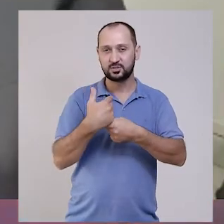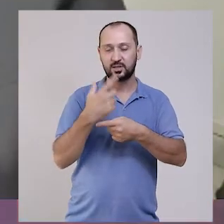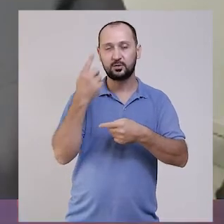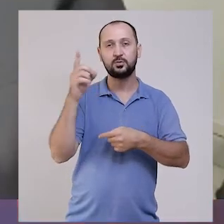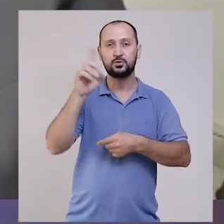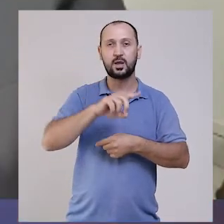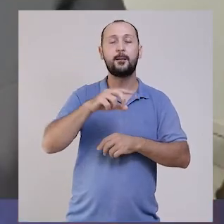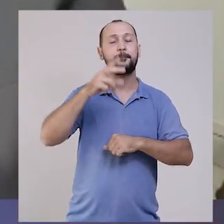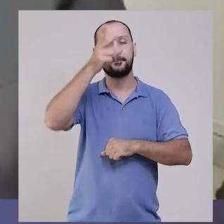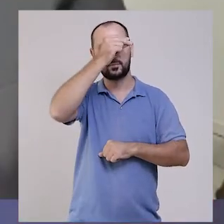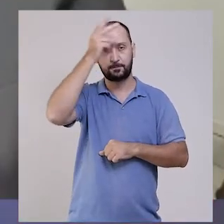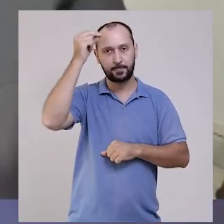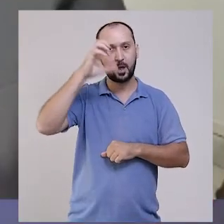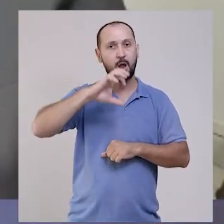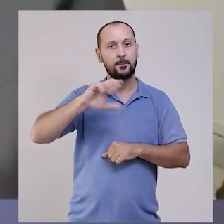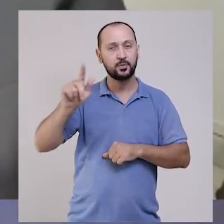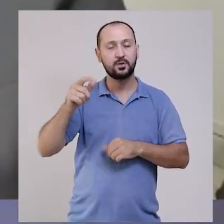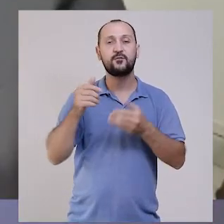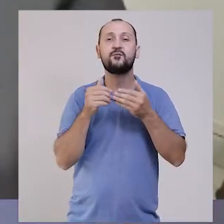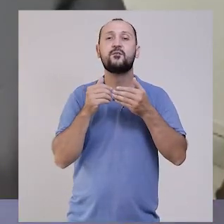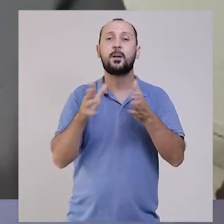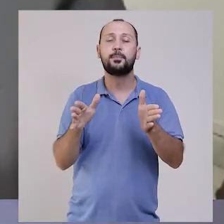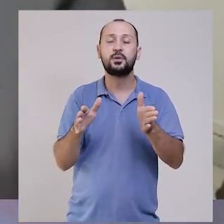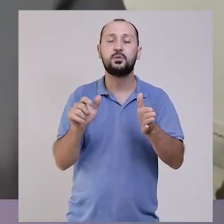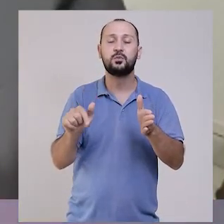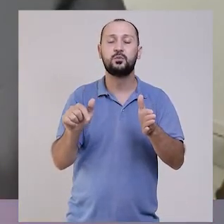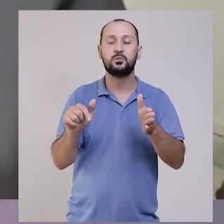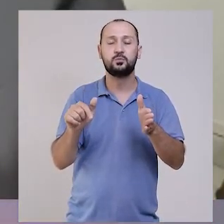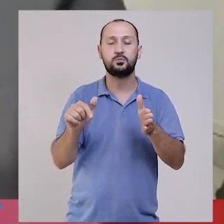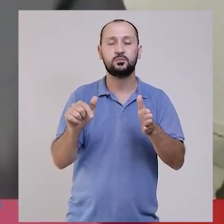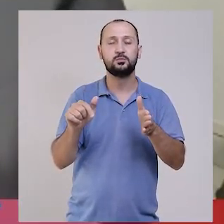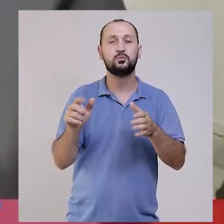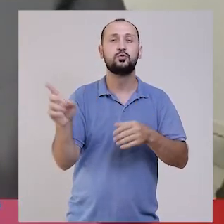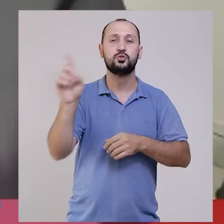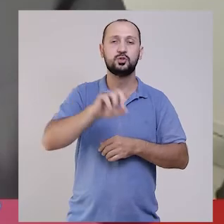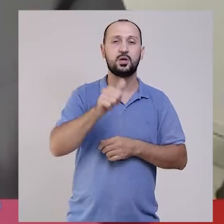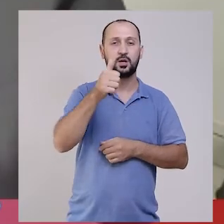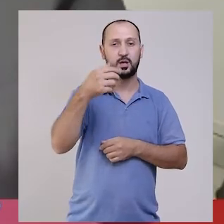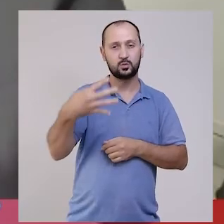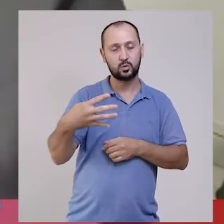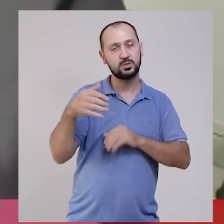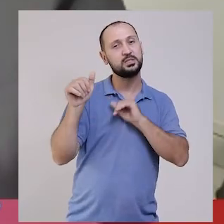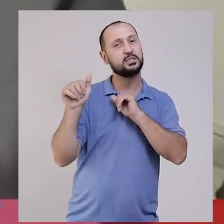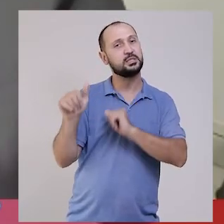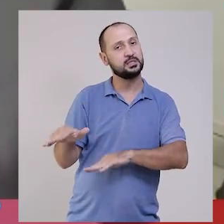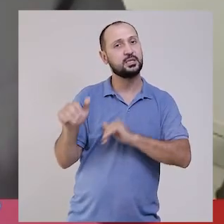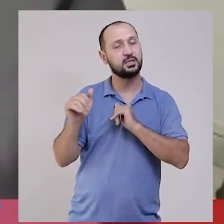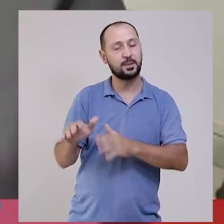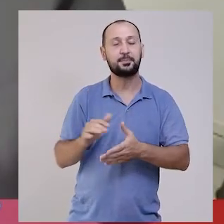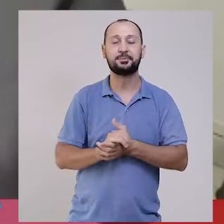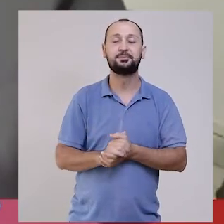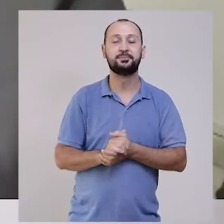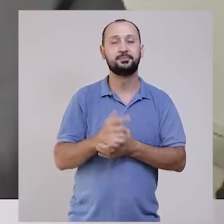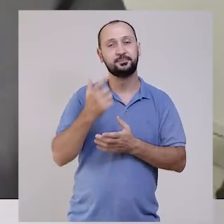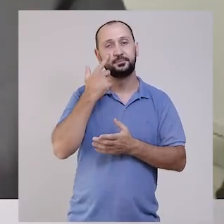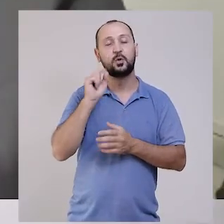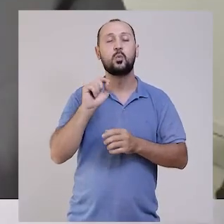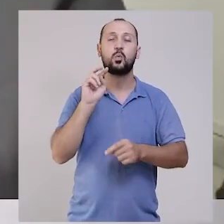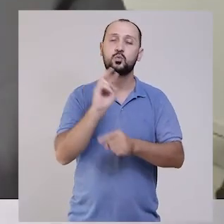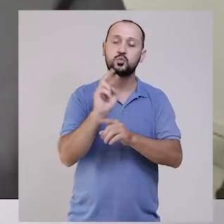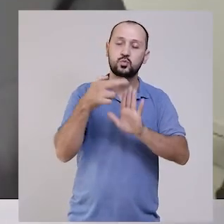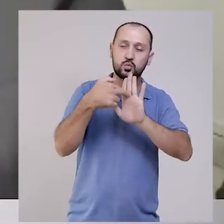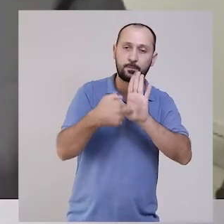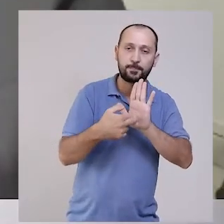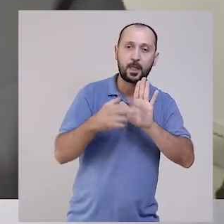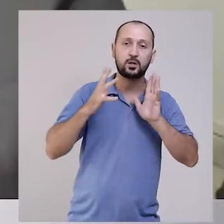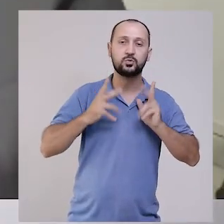Grande reabriu os parques da cidade no dia 14 de setembro. Então, com as medidas de biossegurança, não apenas os